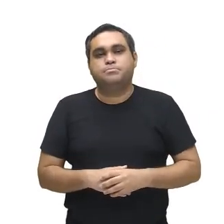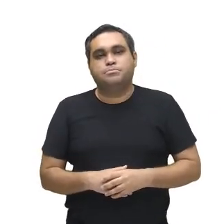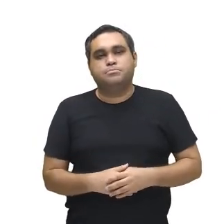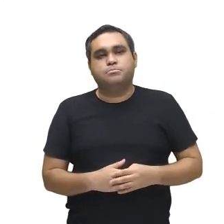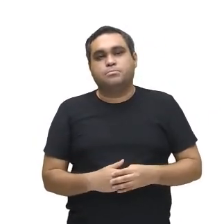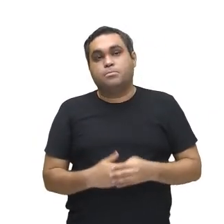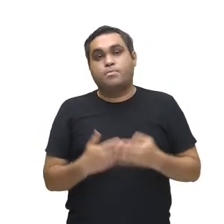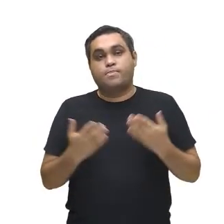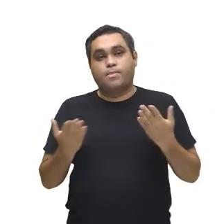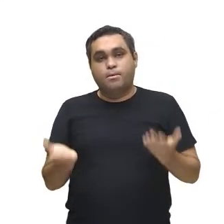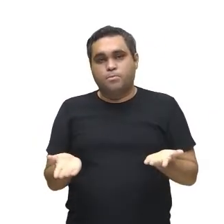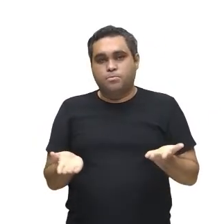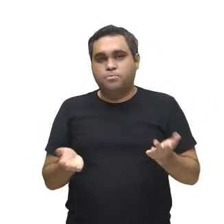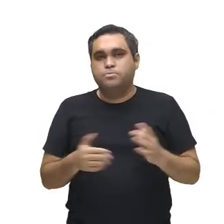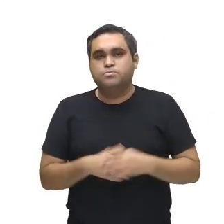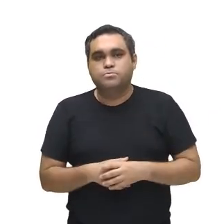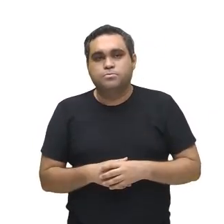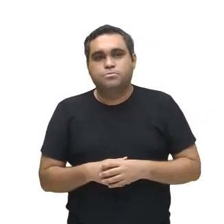adiante.